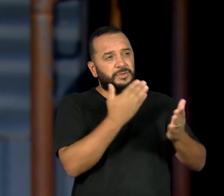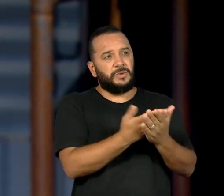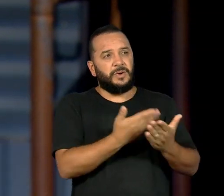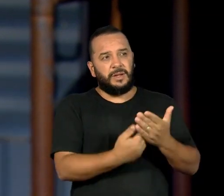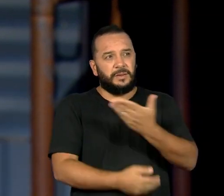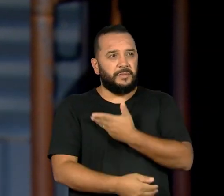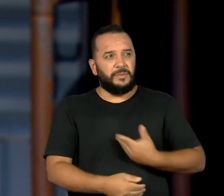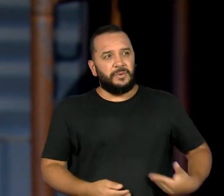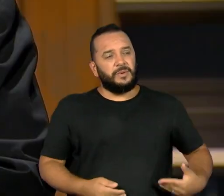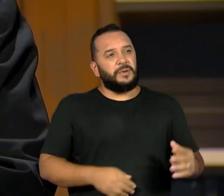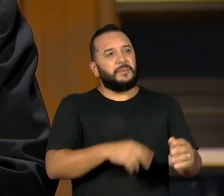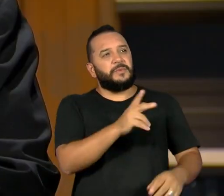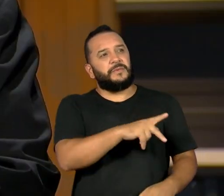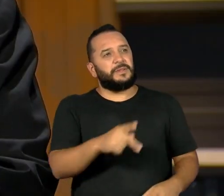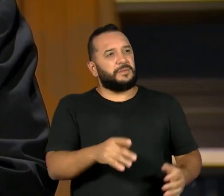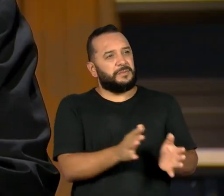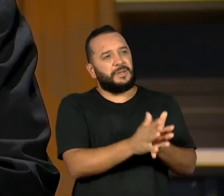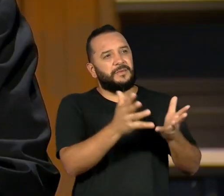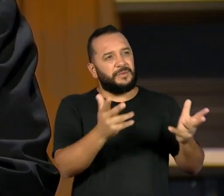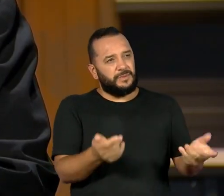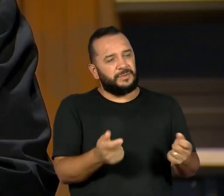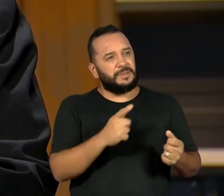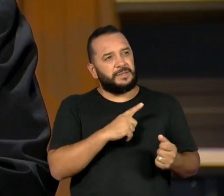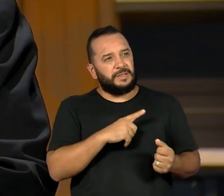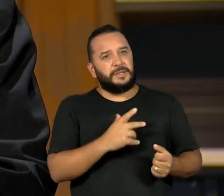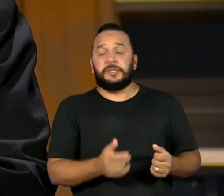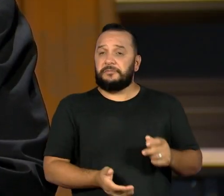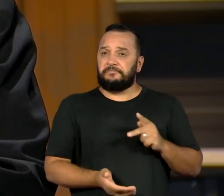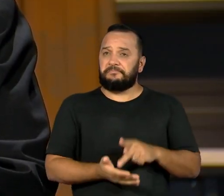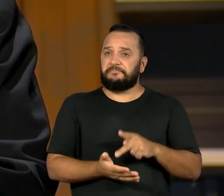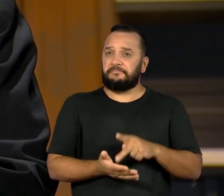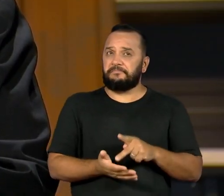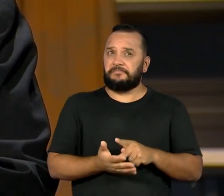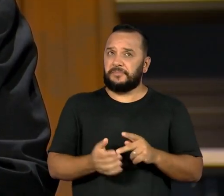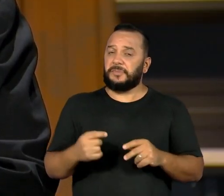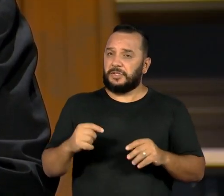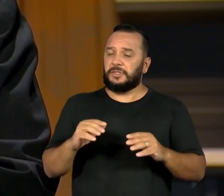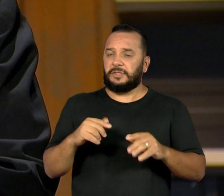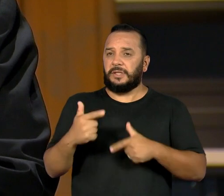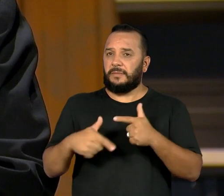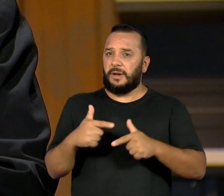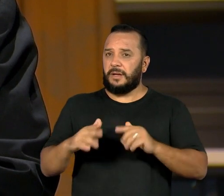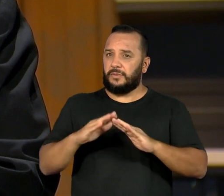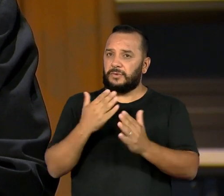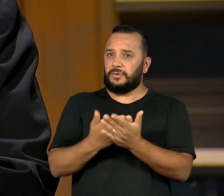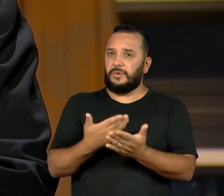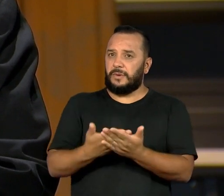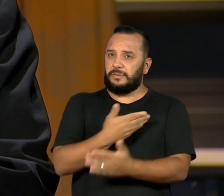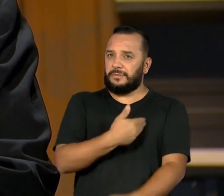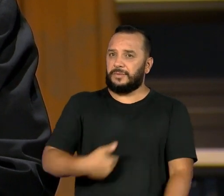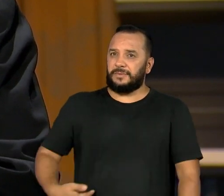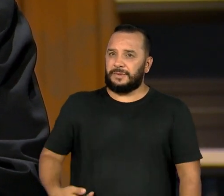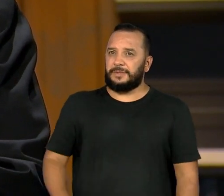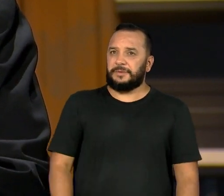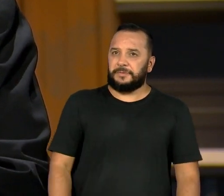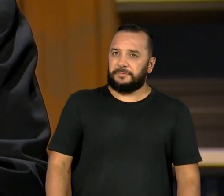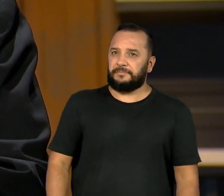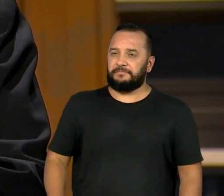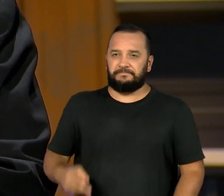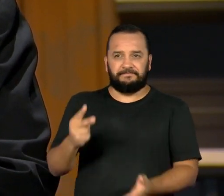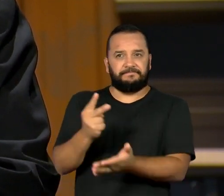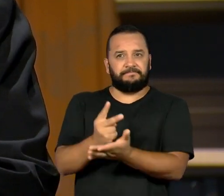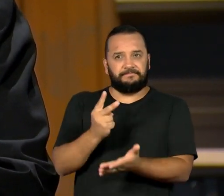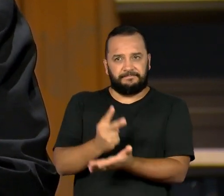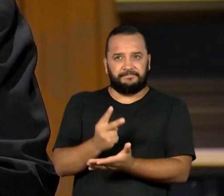Professores incríveis espalhados por aí, né? Basicamente a gente trabalha com escolas públicas e a gente, né, a todo momento a gente